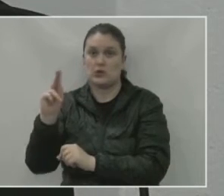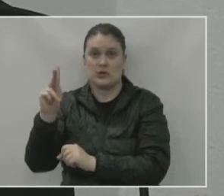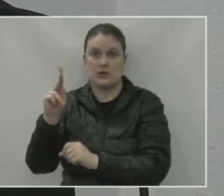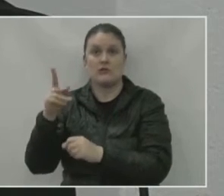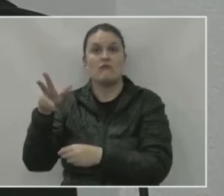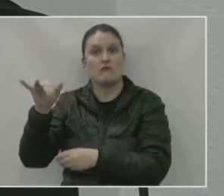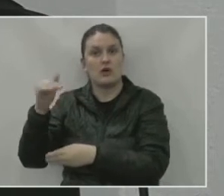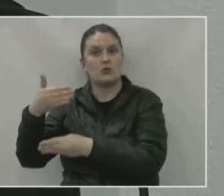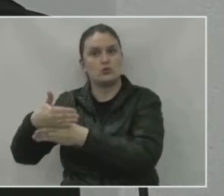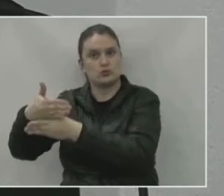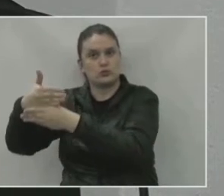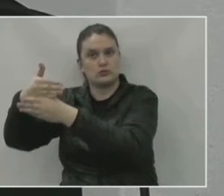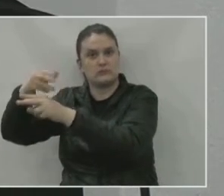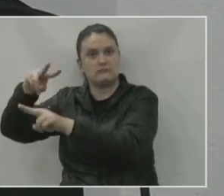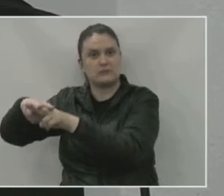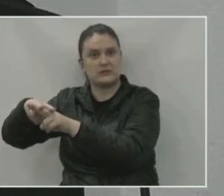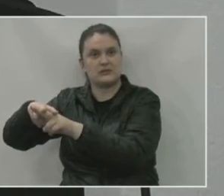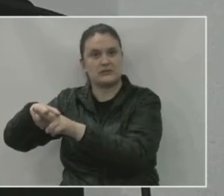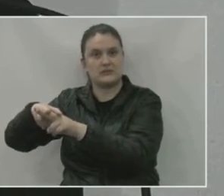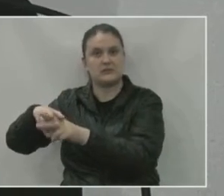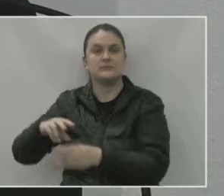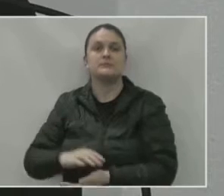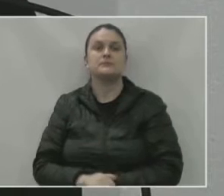ser construído um presídio.